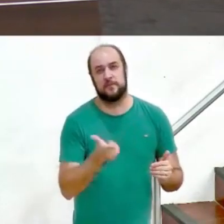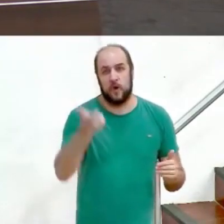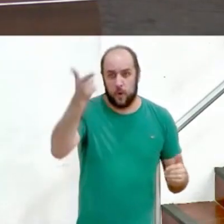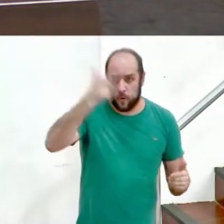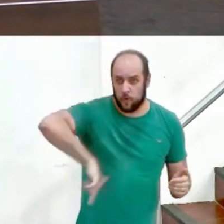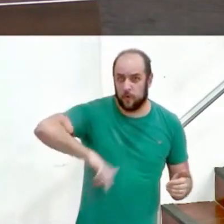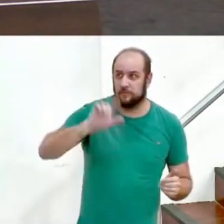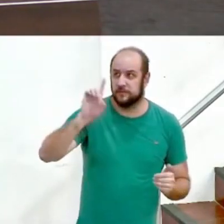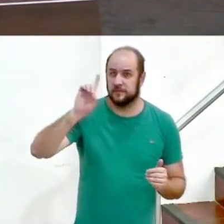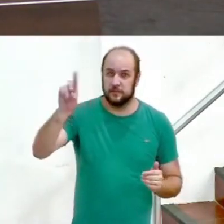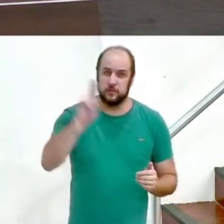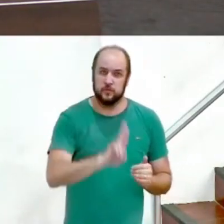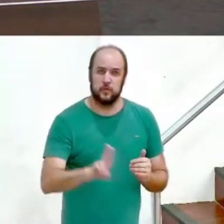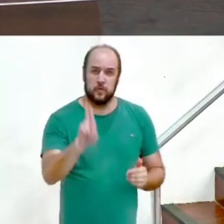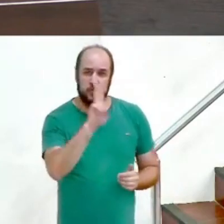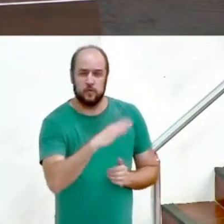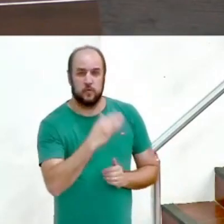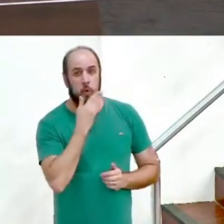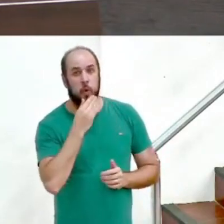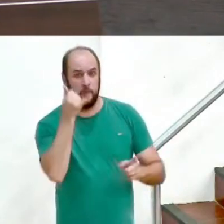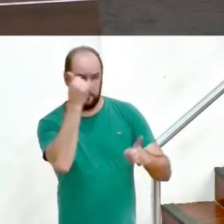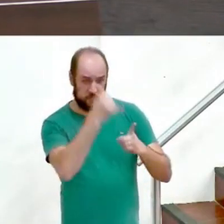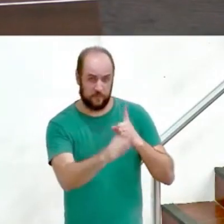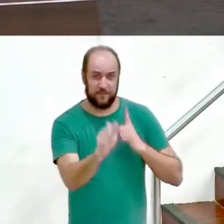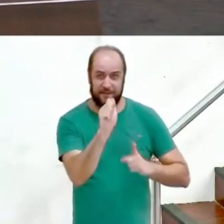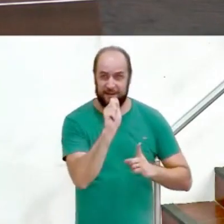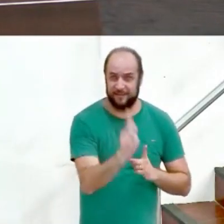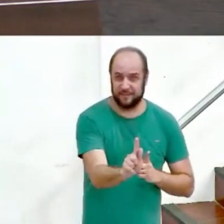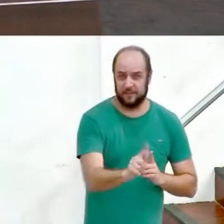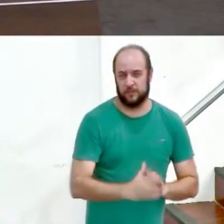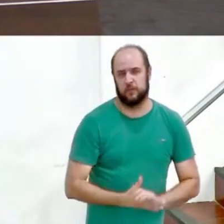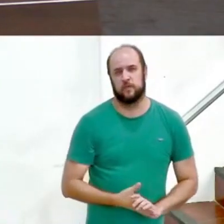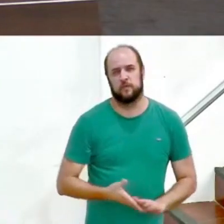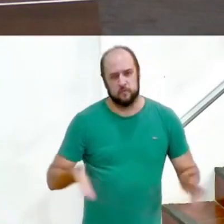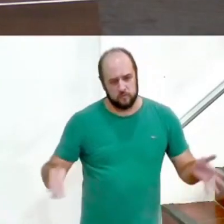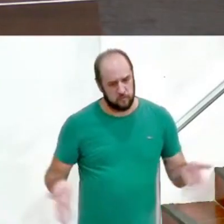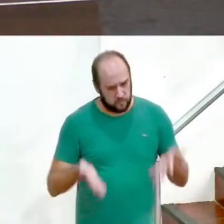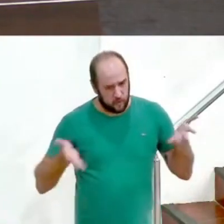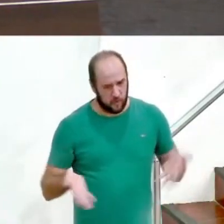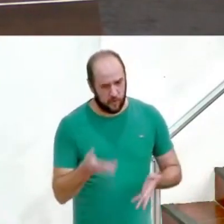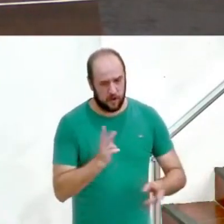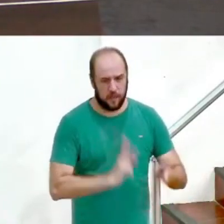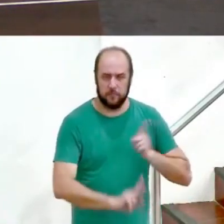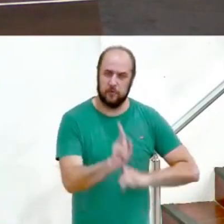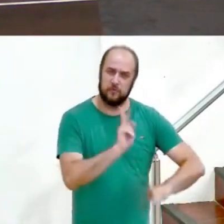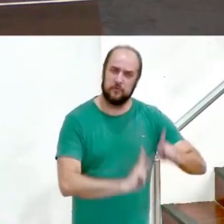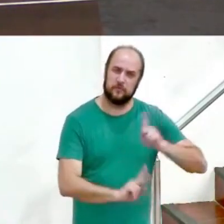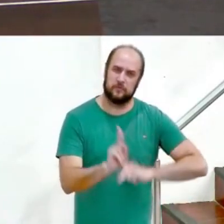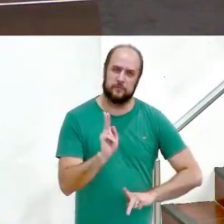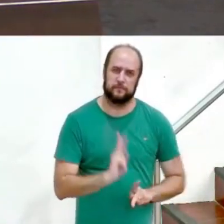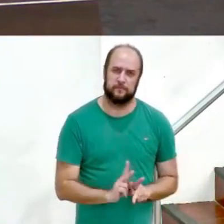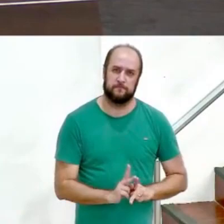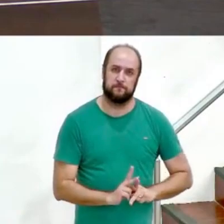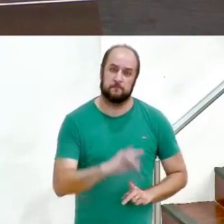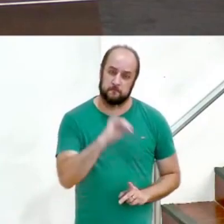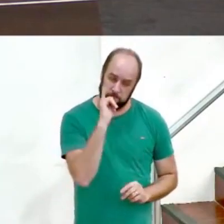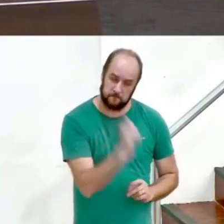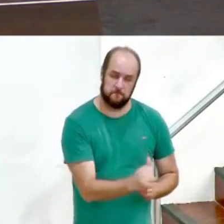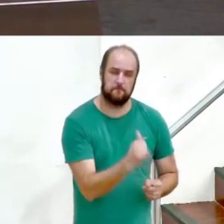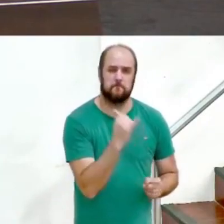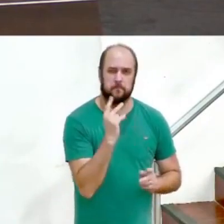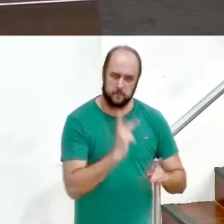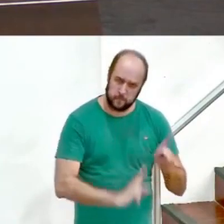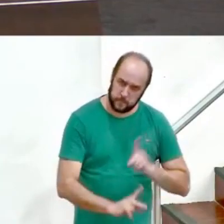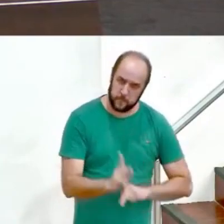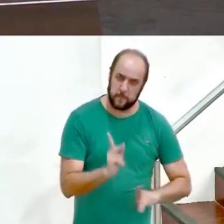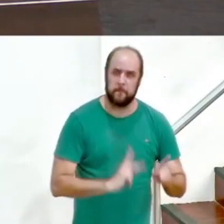irá usar o seu profeta Ageu para encorajar o seu povo, para exortar o seu povo,